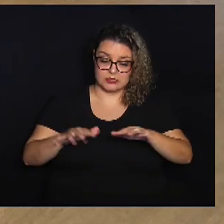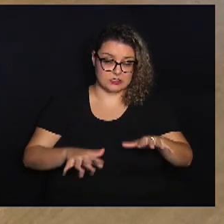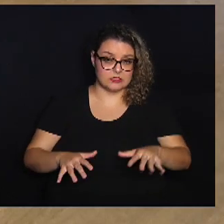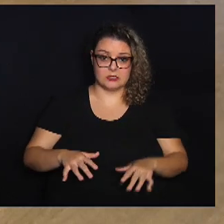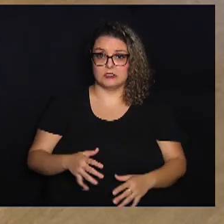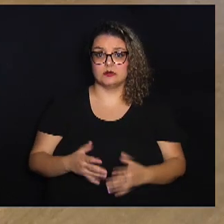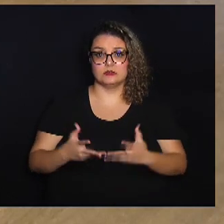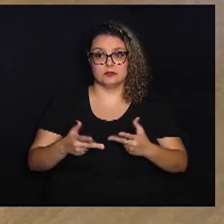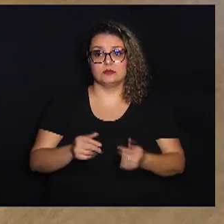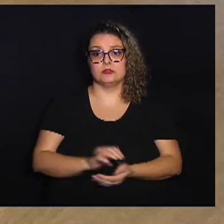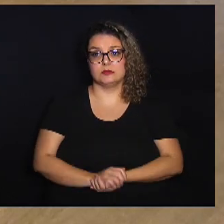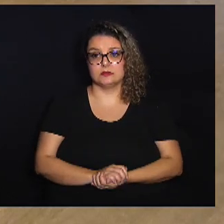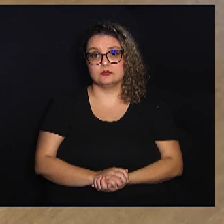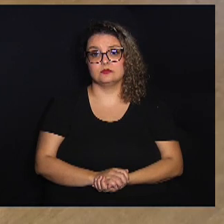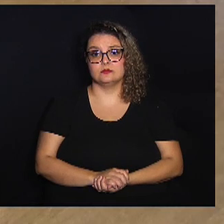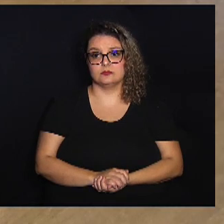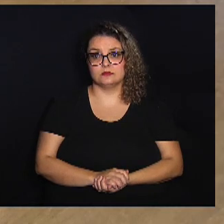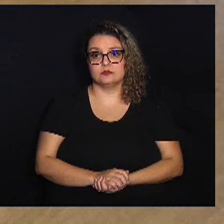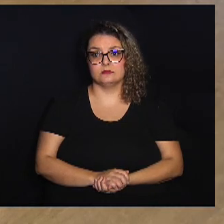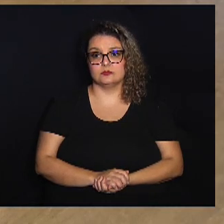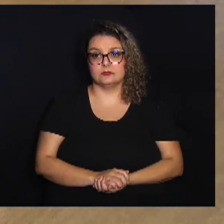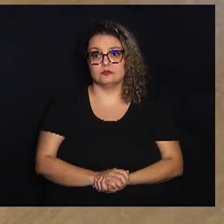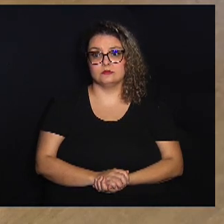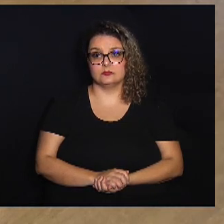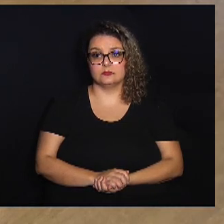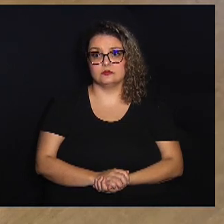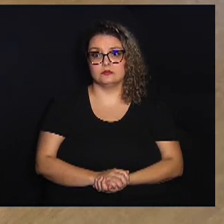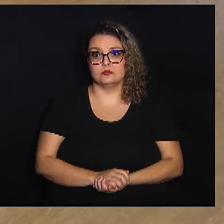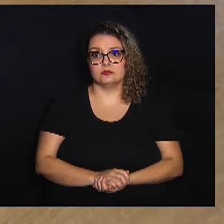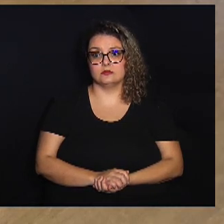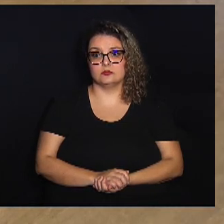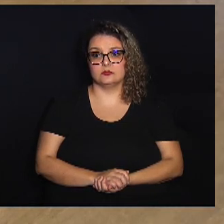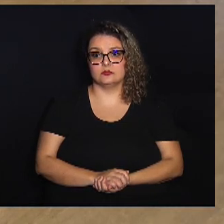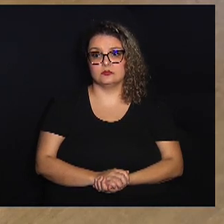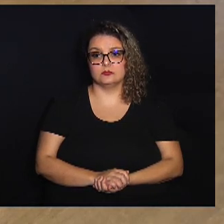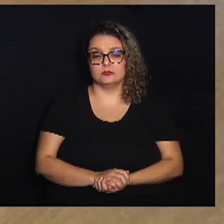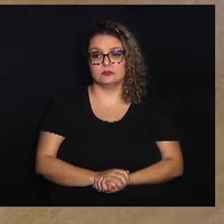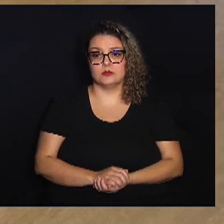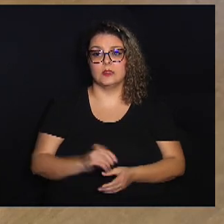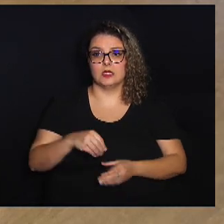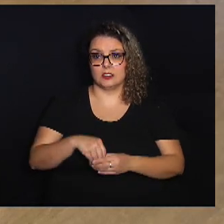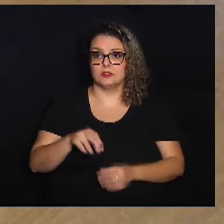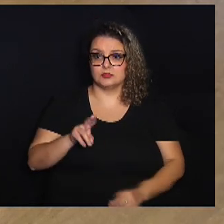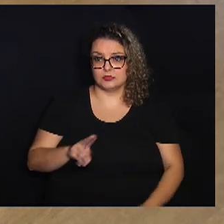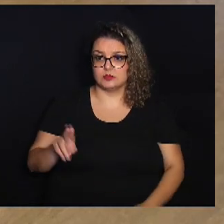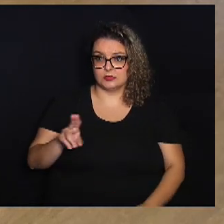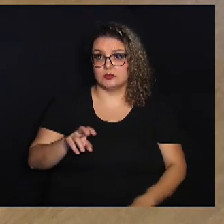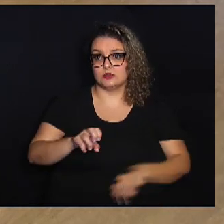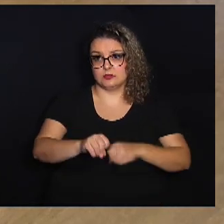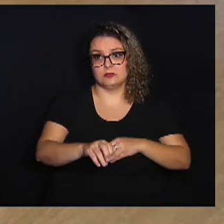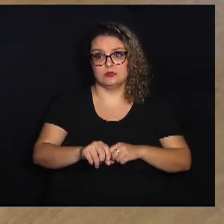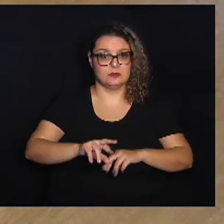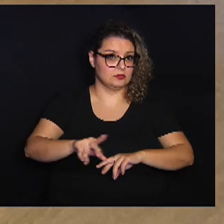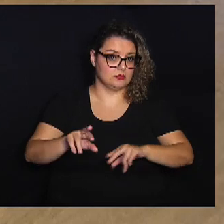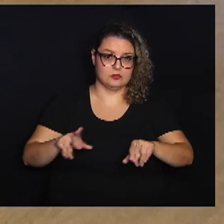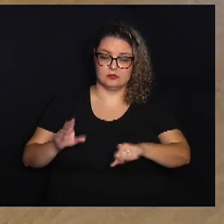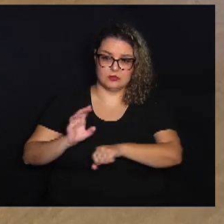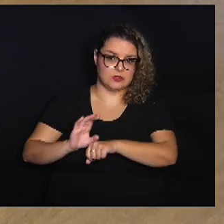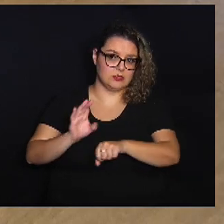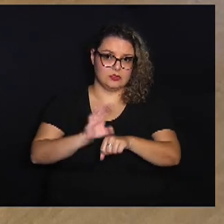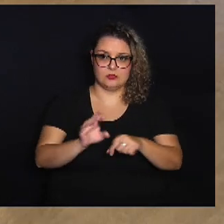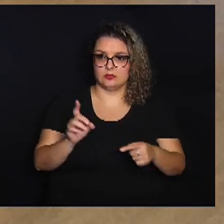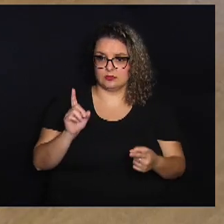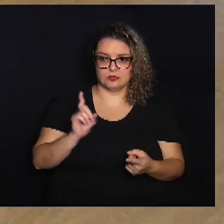praticamente. Todas as áreas. E aqui na universidade eu dou aula em vários cursos. Eu dou